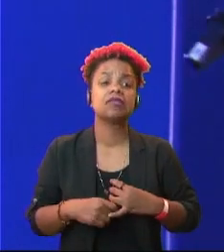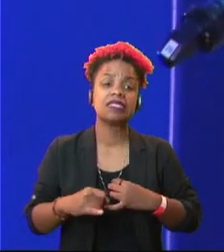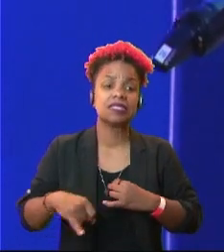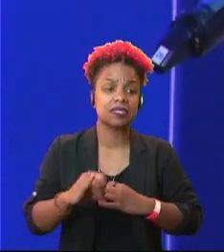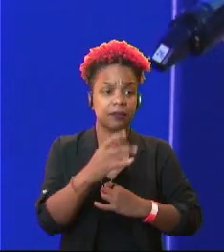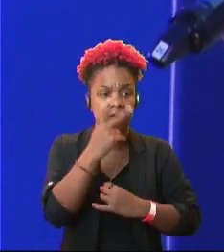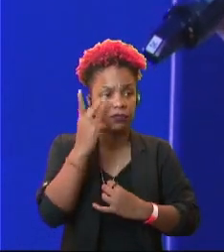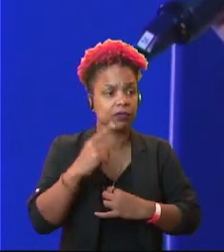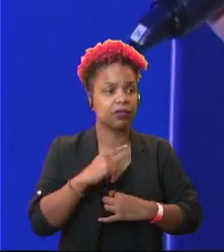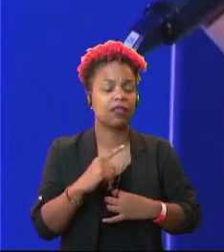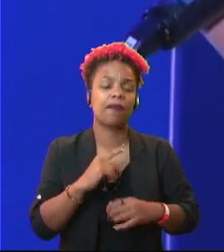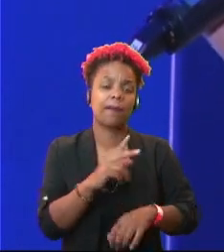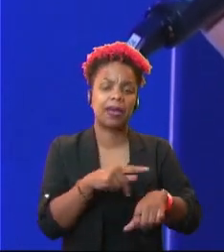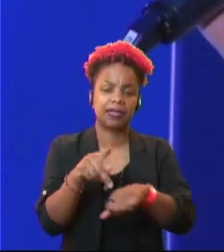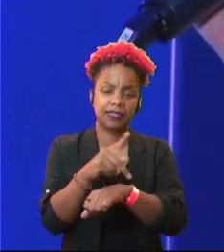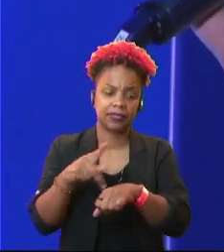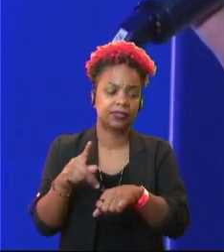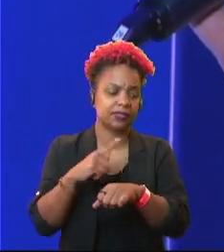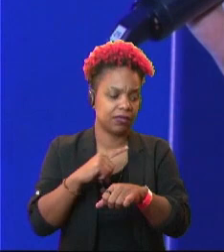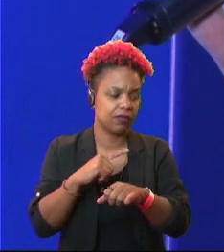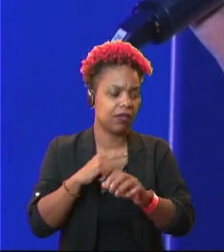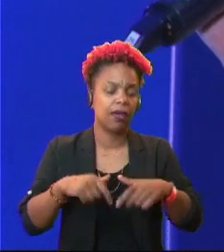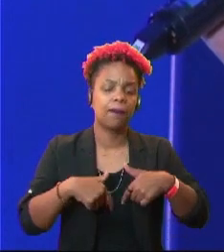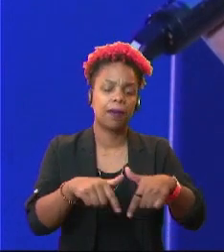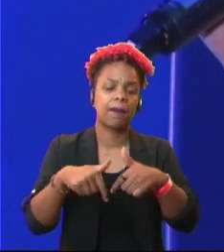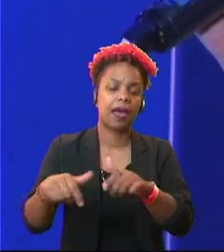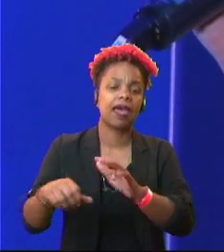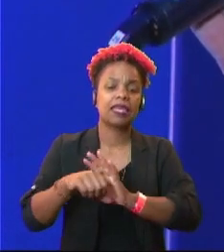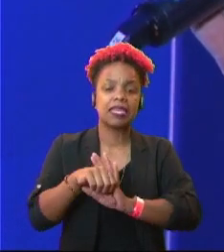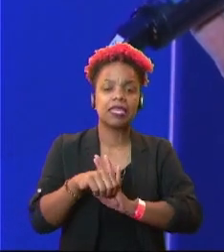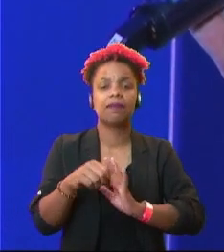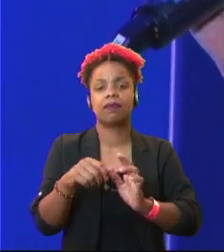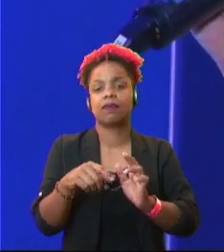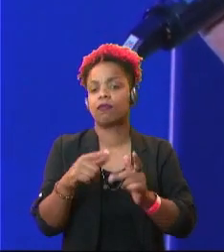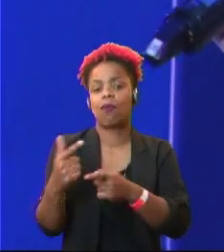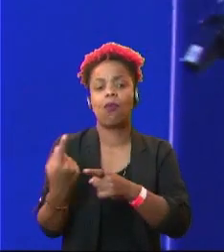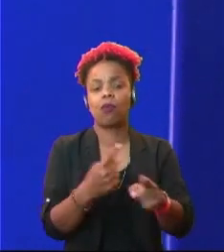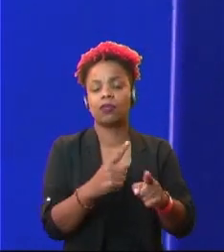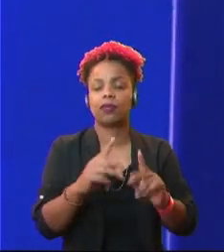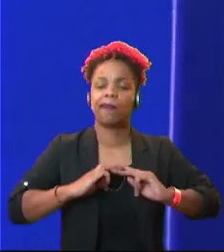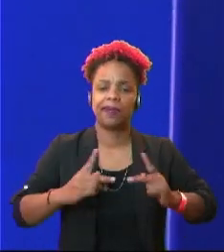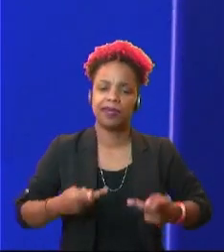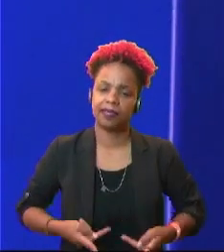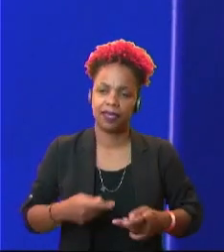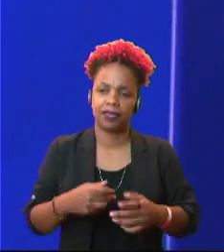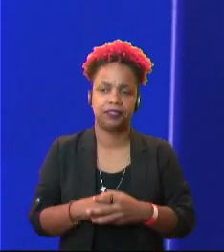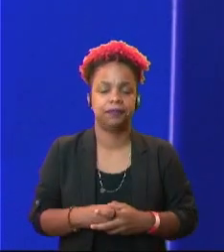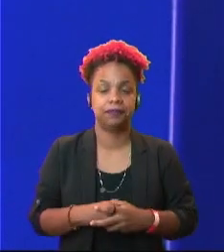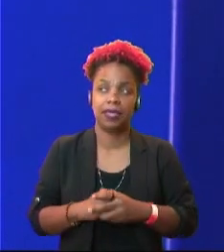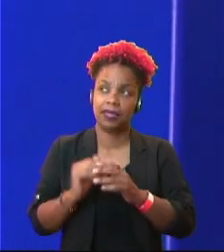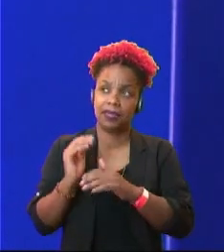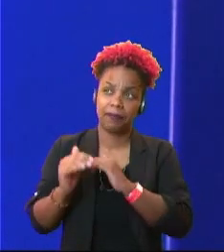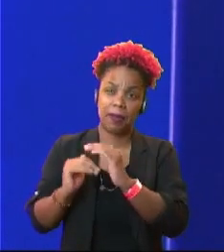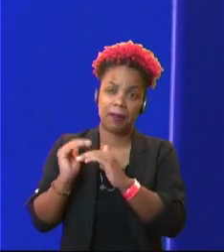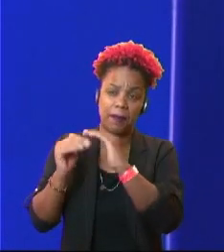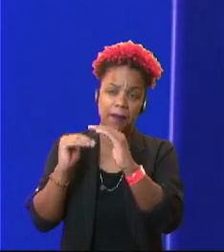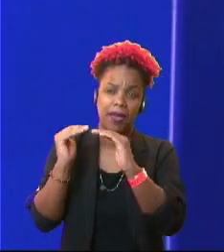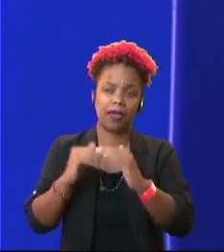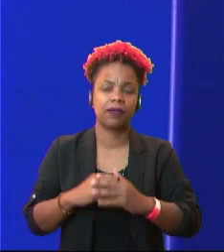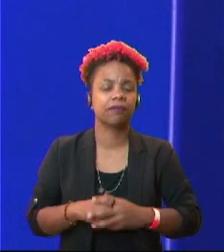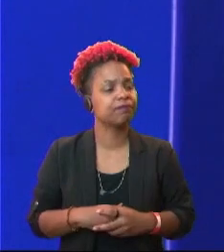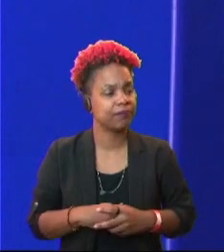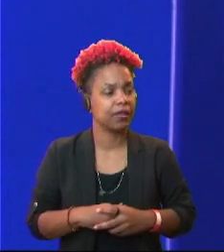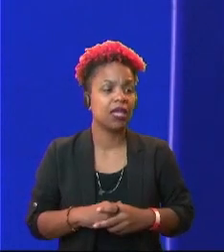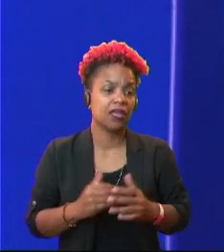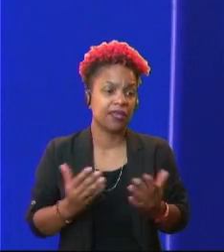engajamento ativo com um país que está engajado com crimes contra a humanidade, nesse tipo de escala e tamanho e